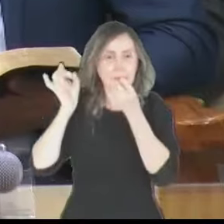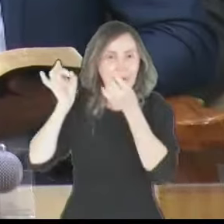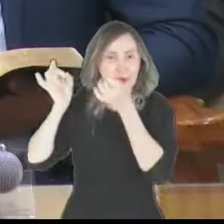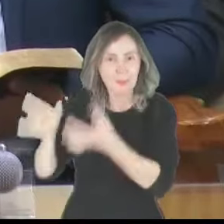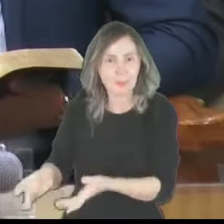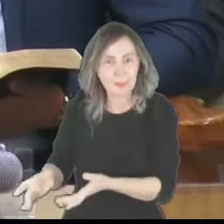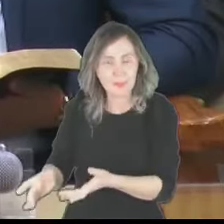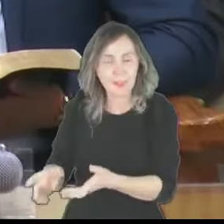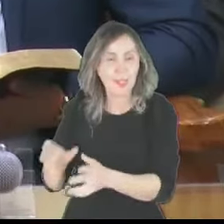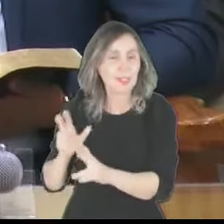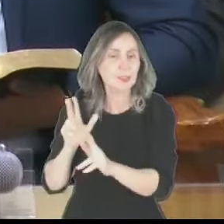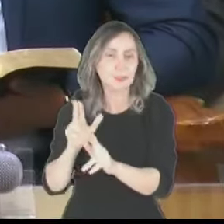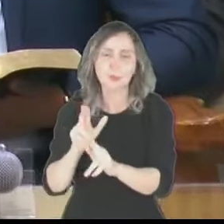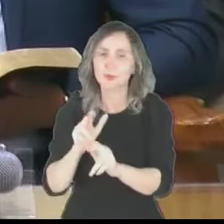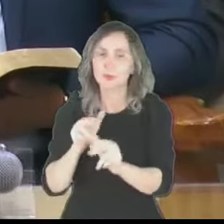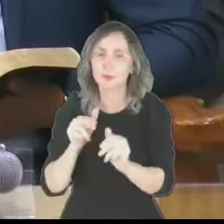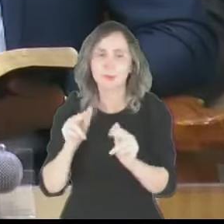Jesus